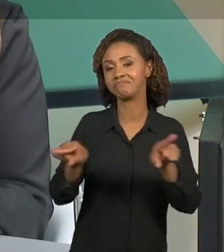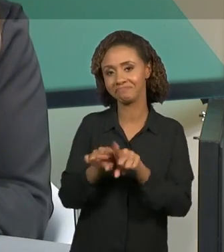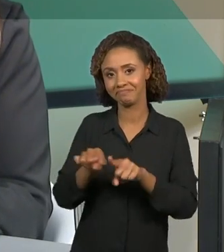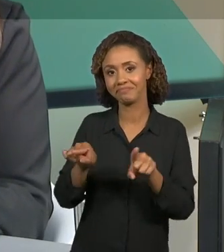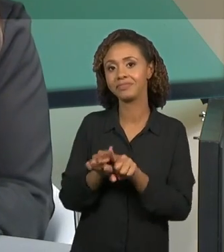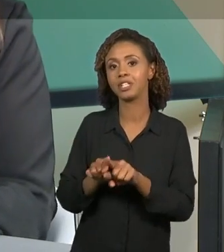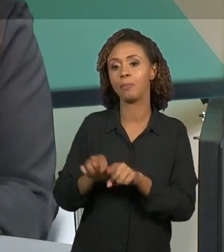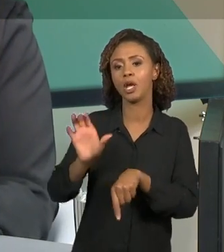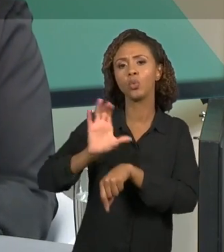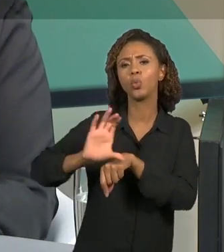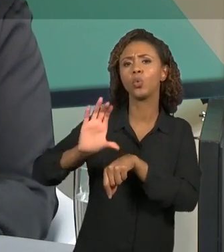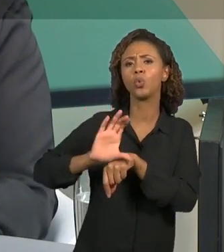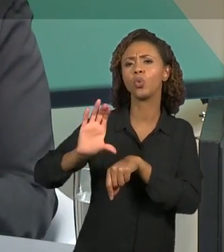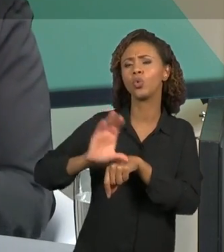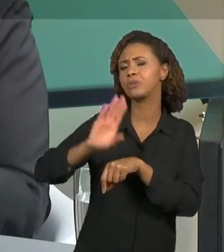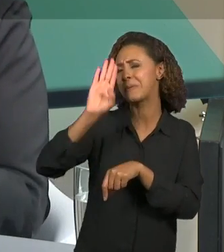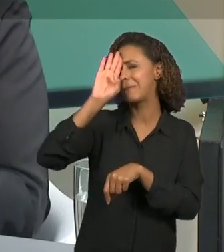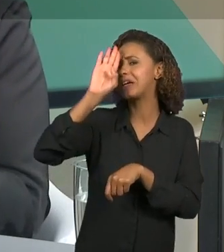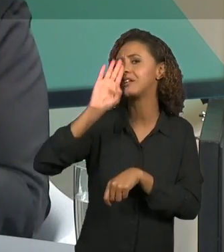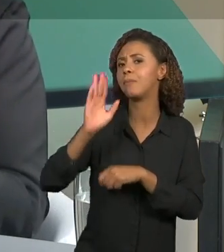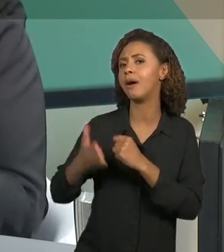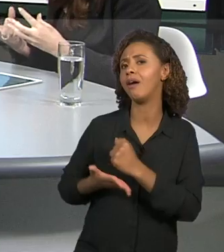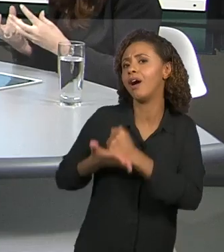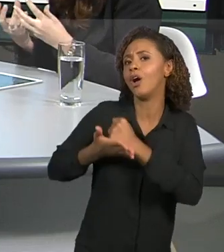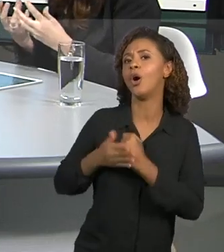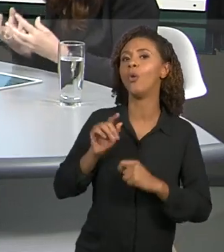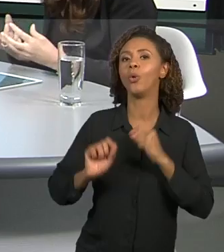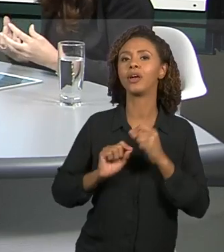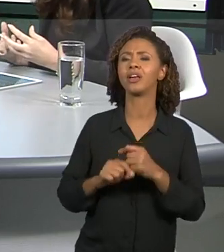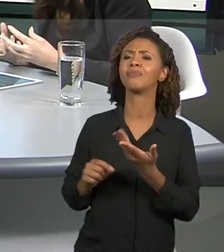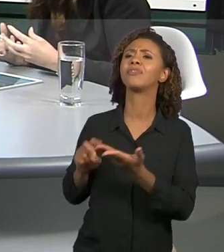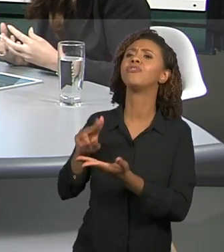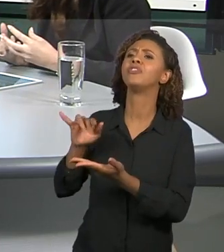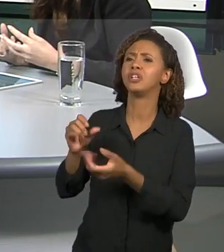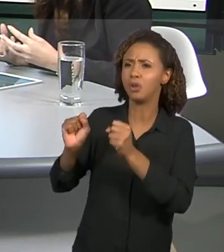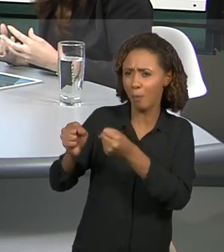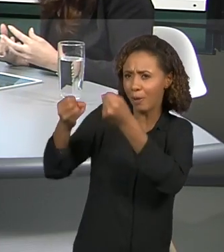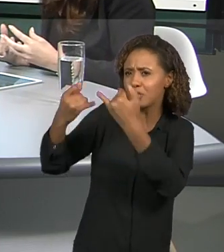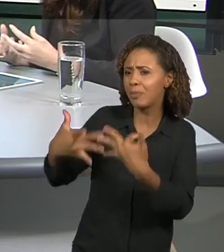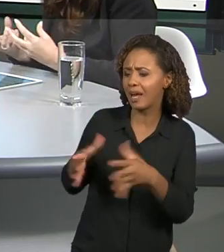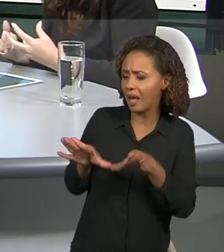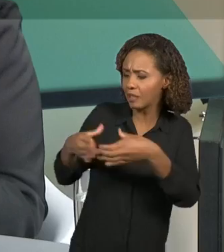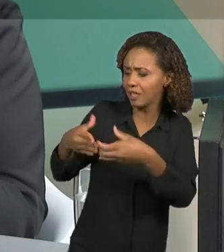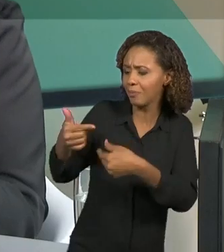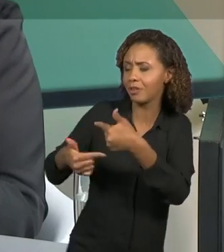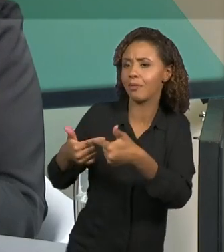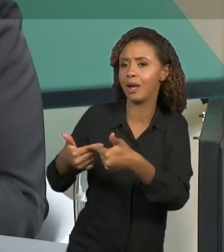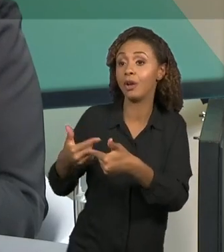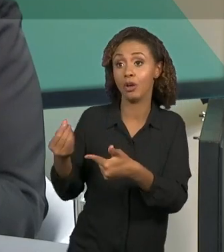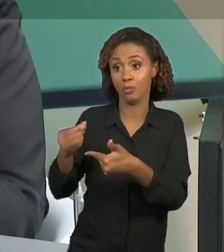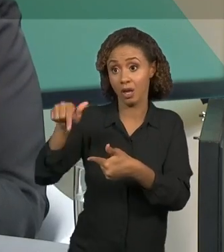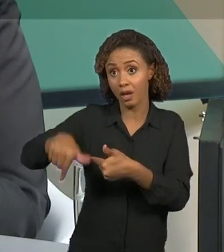curso mesmo início fala um pouquinho da importância desse trabalho em equipe é porque a base do curso eu trabalho em